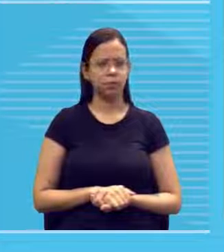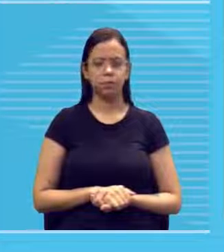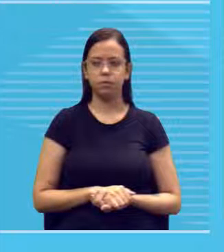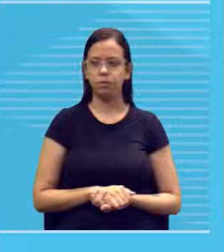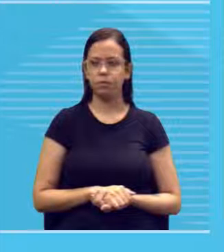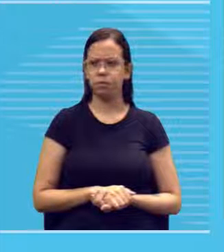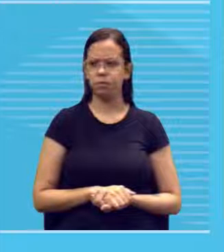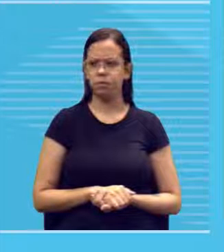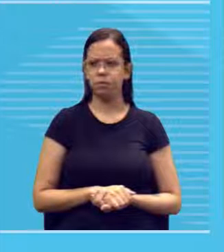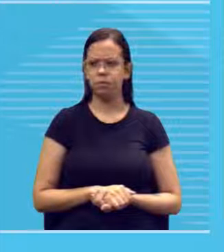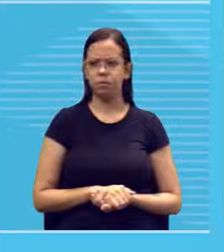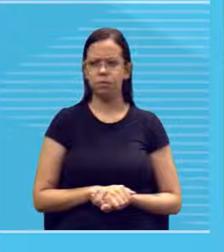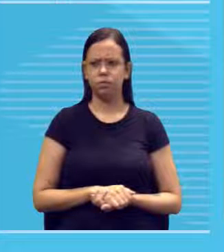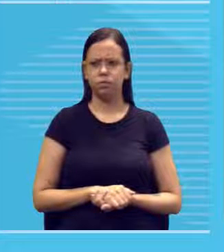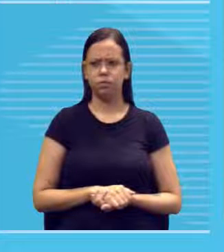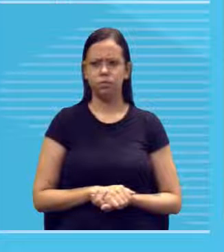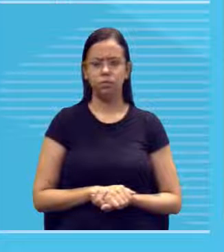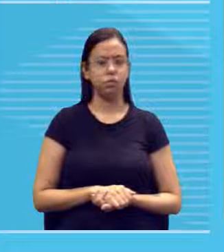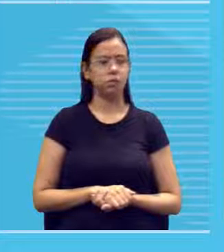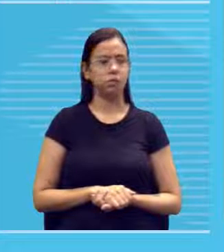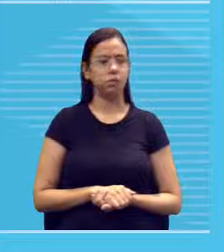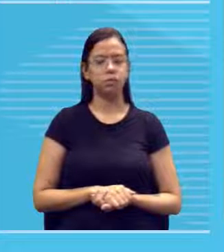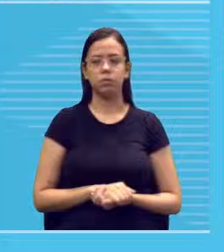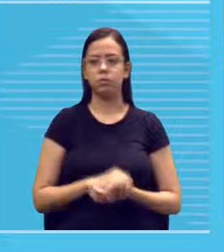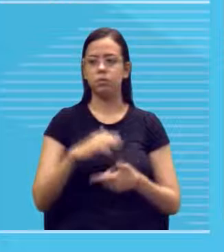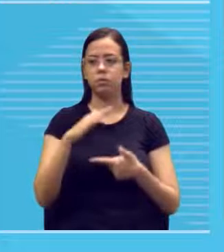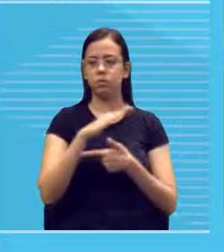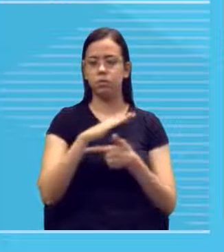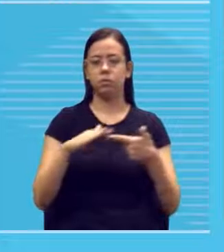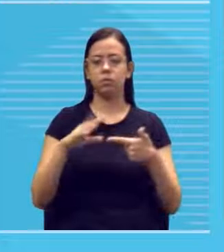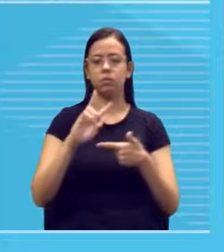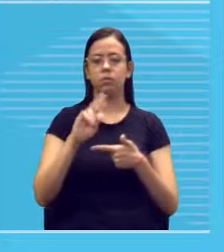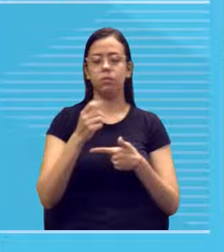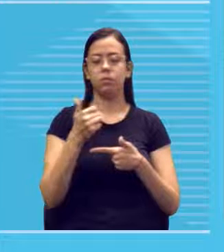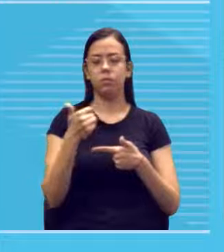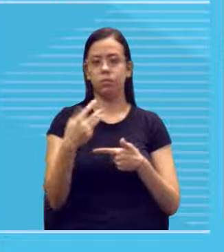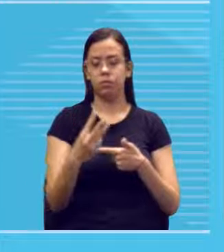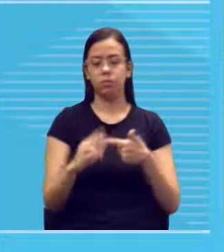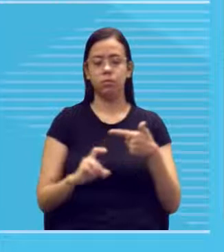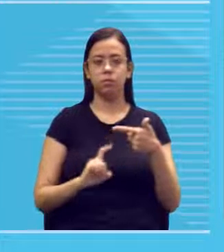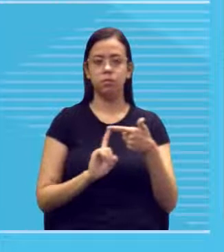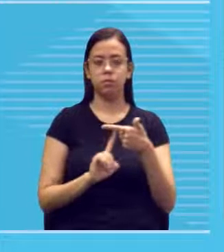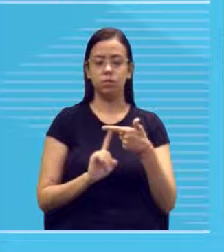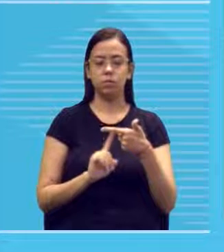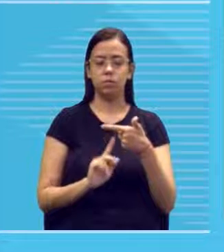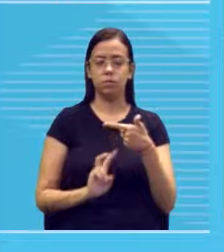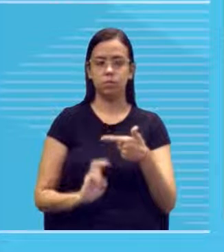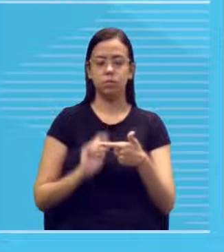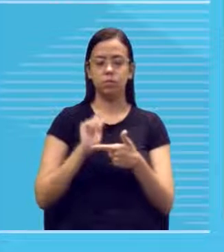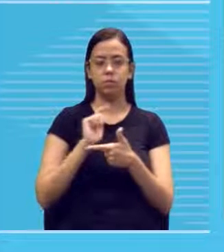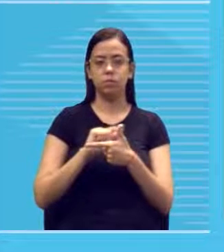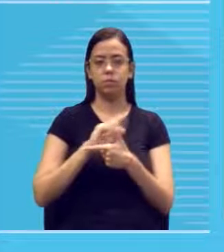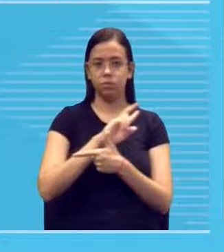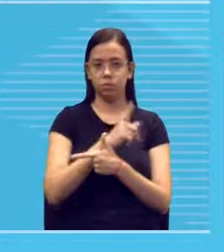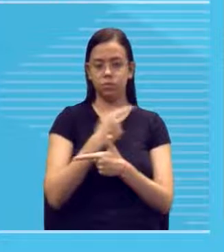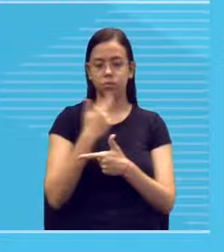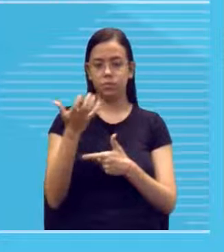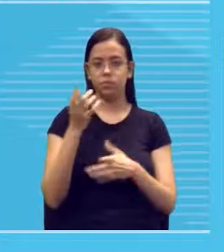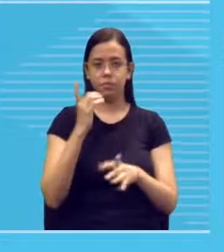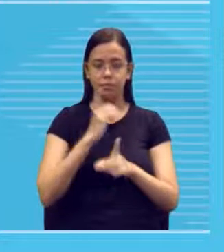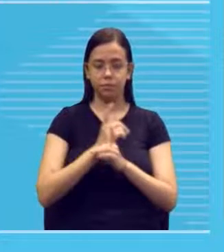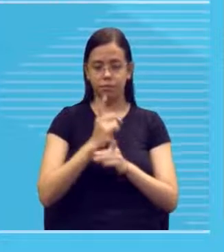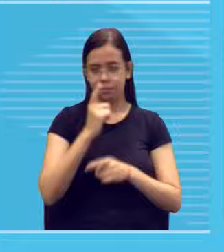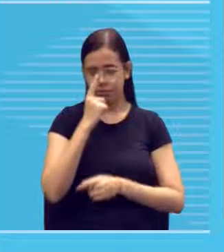né uma hipótese um cateto é 5 e a outra é a altura h que a gente tanto